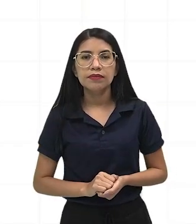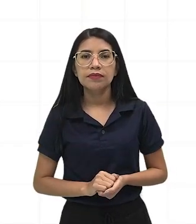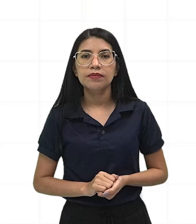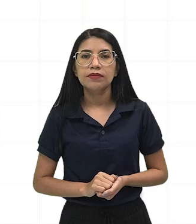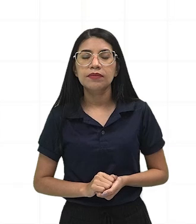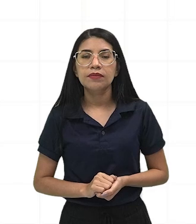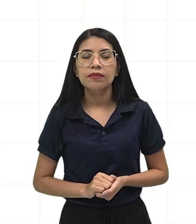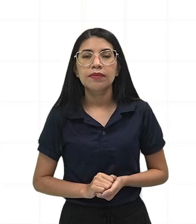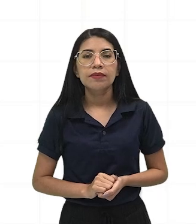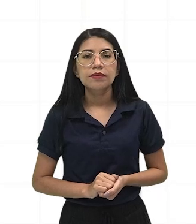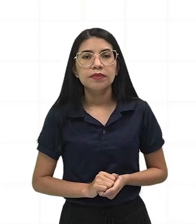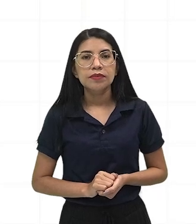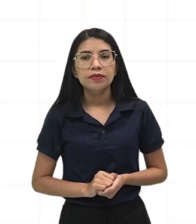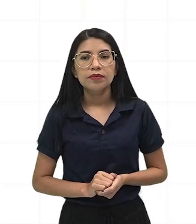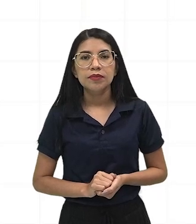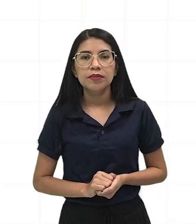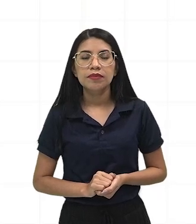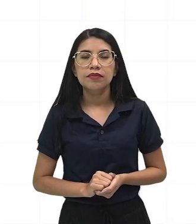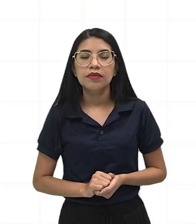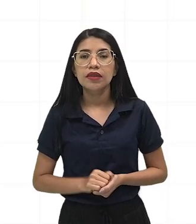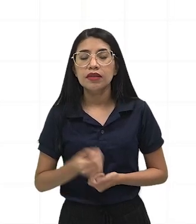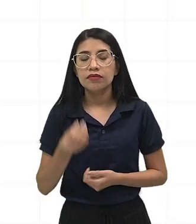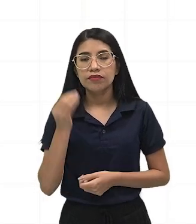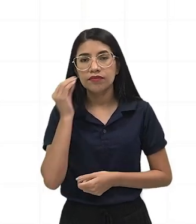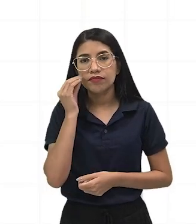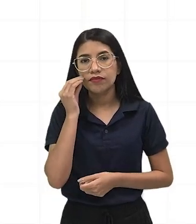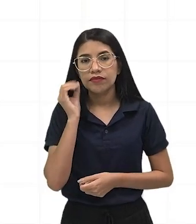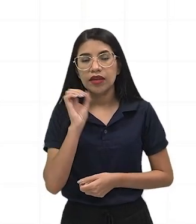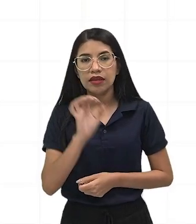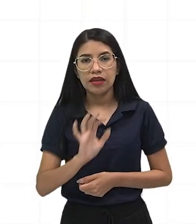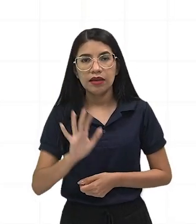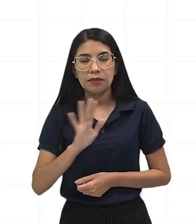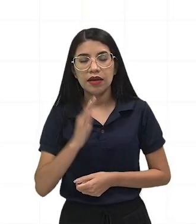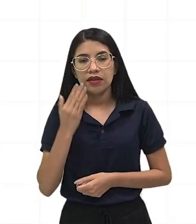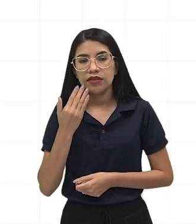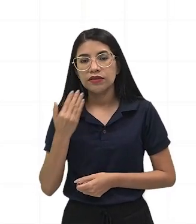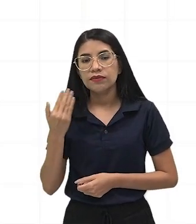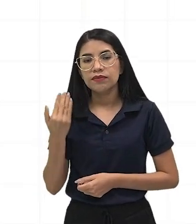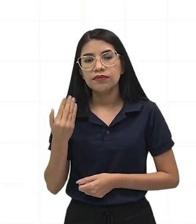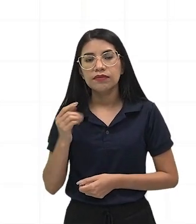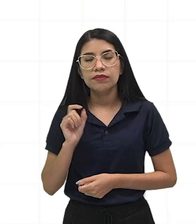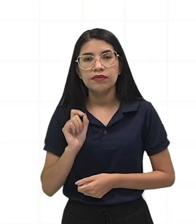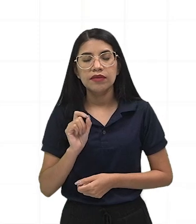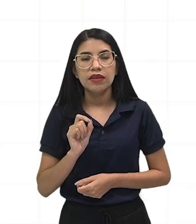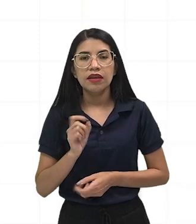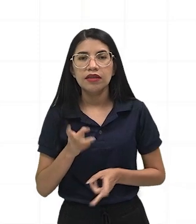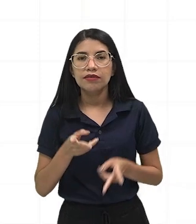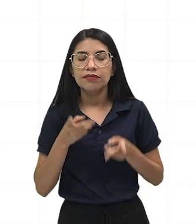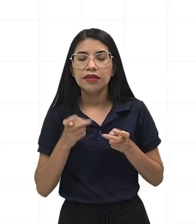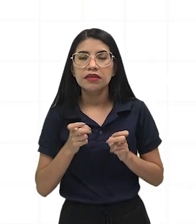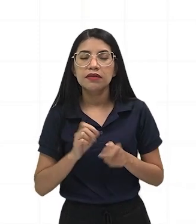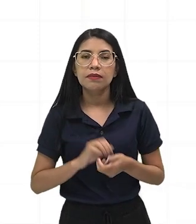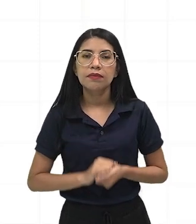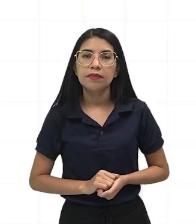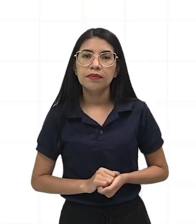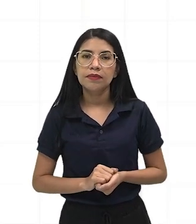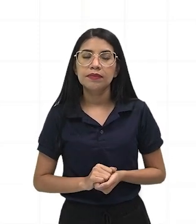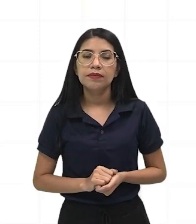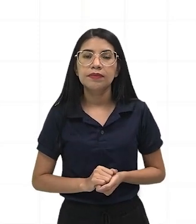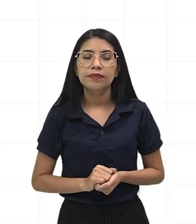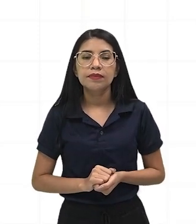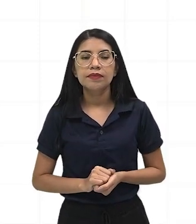membro da população. Então, vamos observar esse desenho aqui. Olha lá. Então, eu tenho aqui um exemplo,